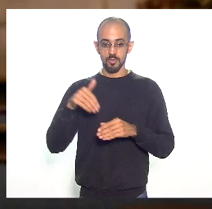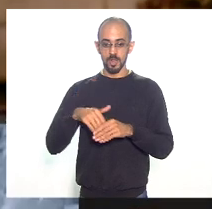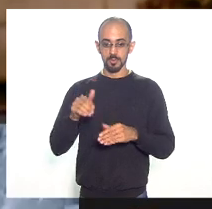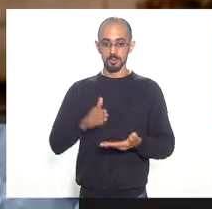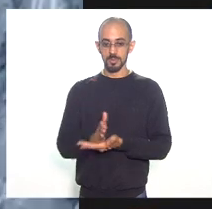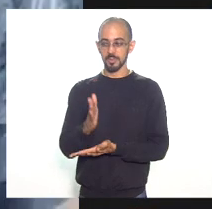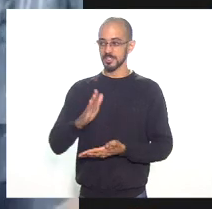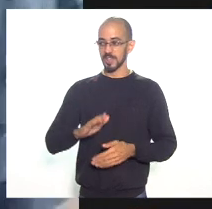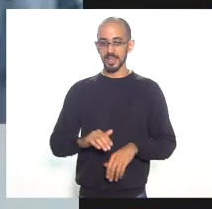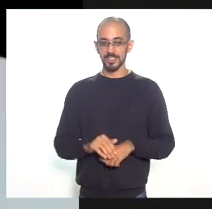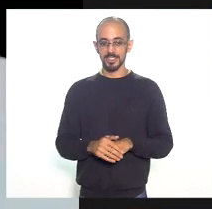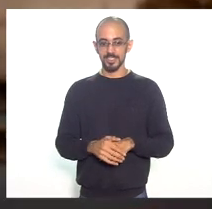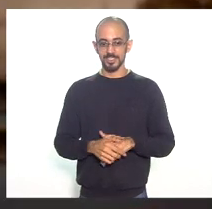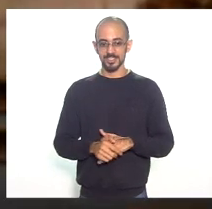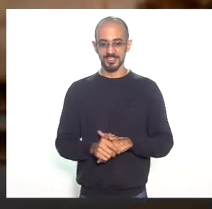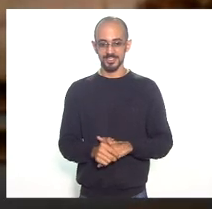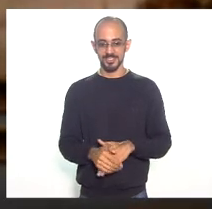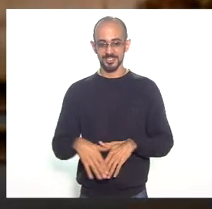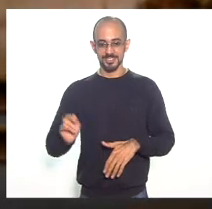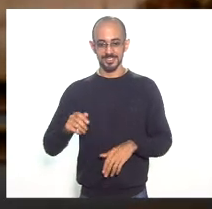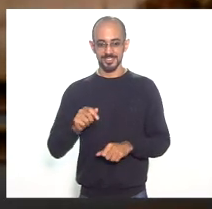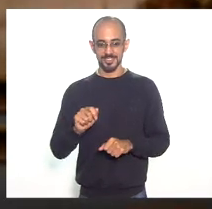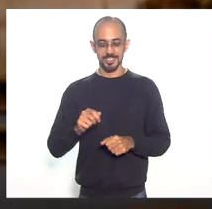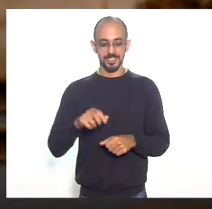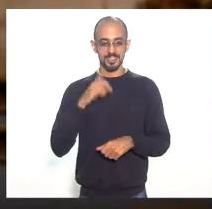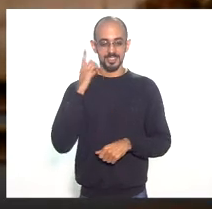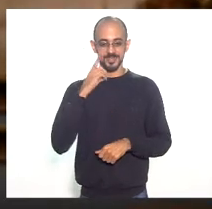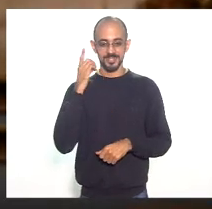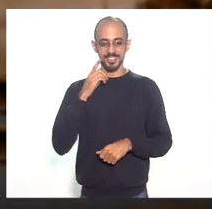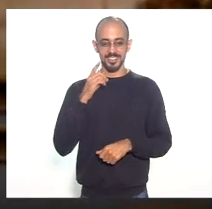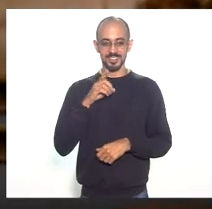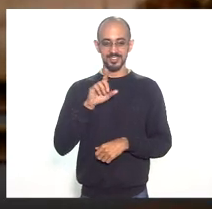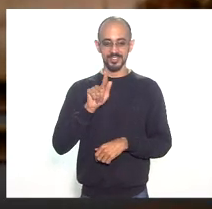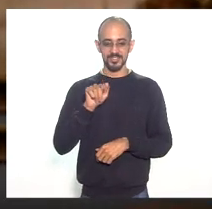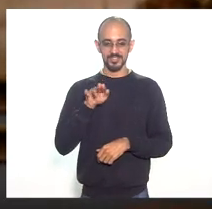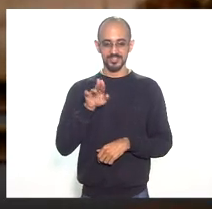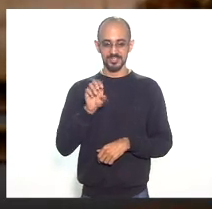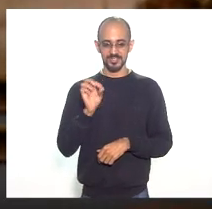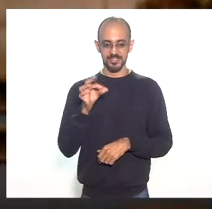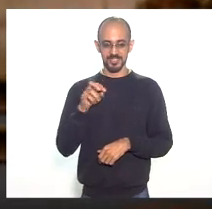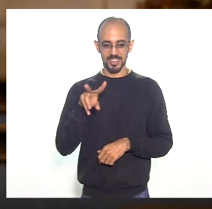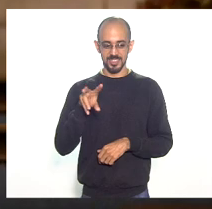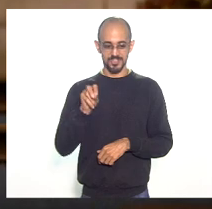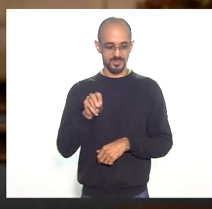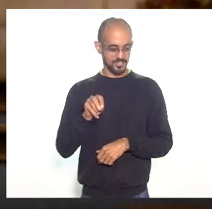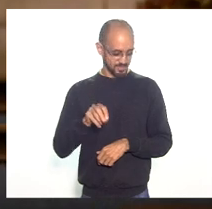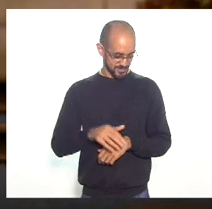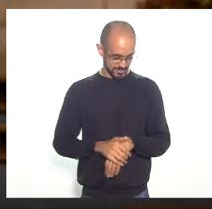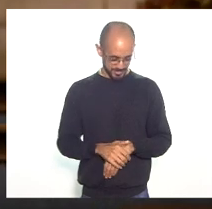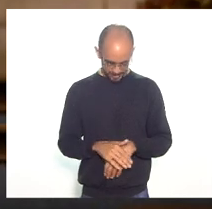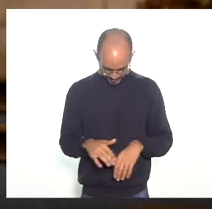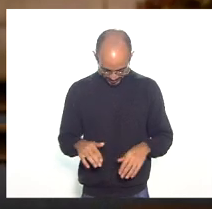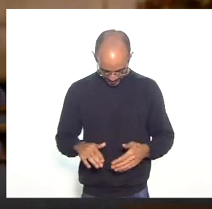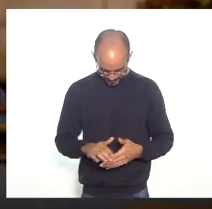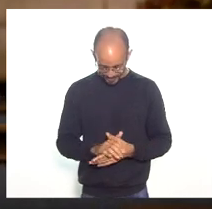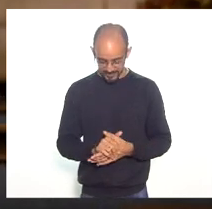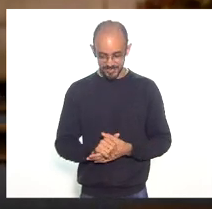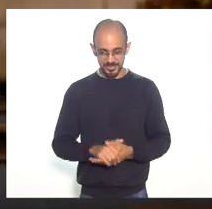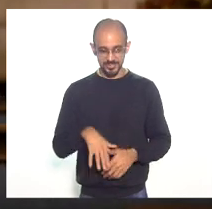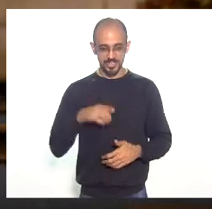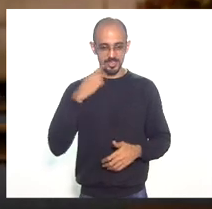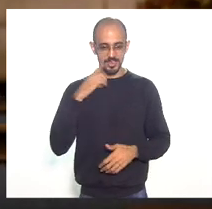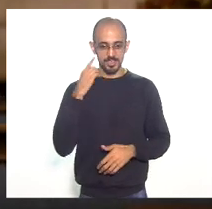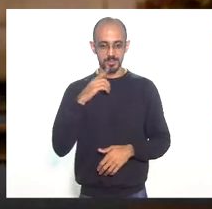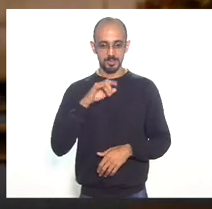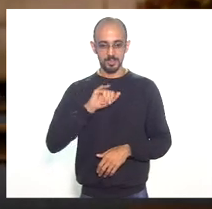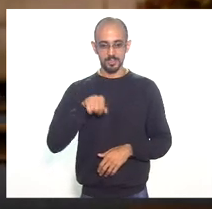presidente. Ok. Deputado Gustavo Schmidt. Deputado Gustavo Schmidt. Deputado